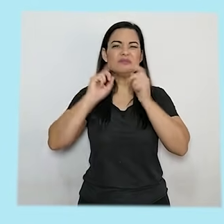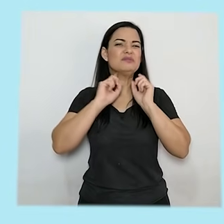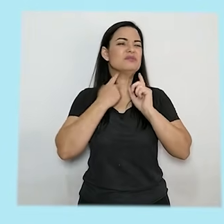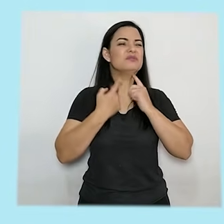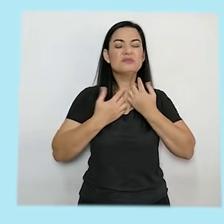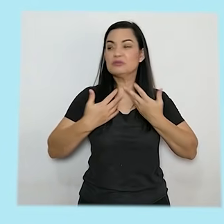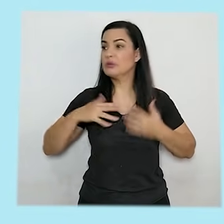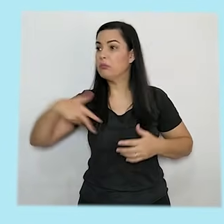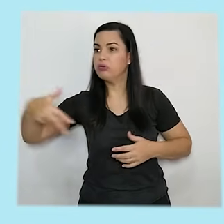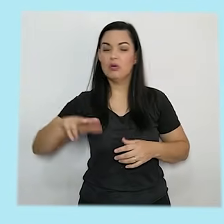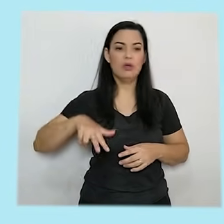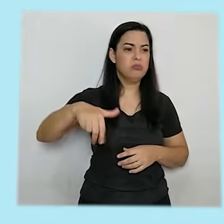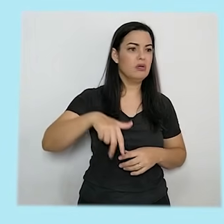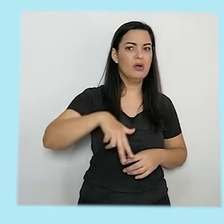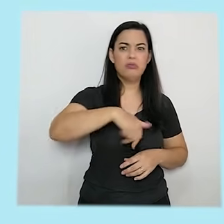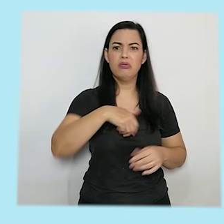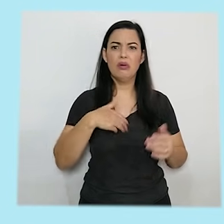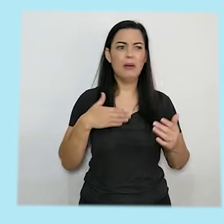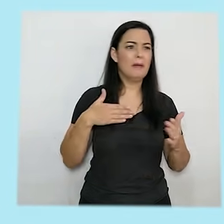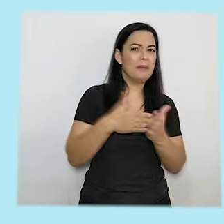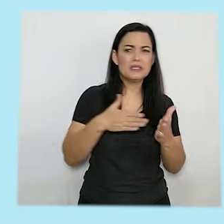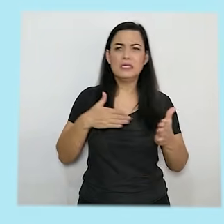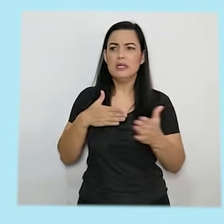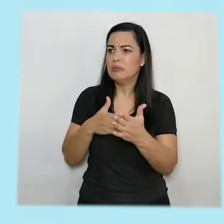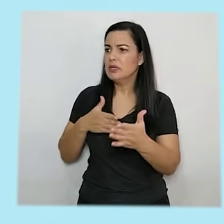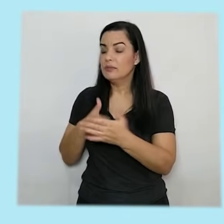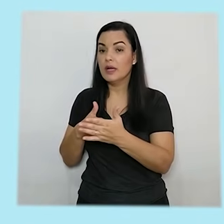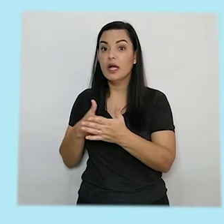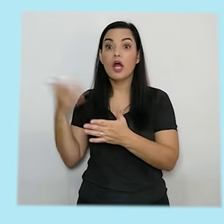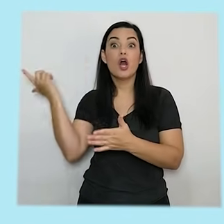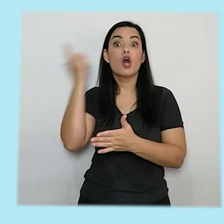e ali, o pobrezinho, por